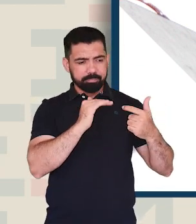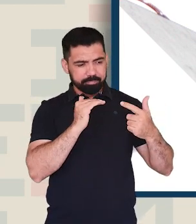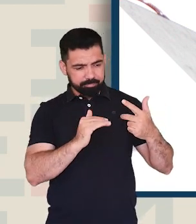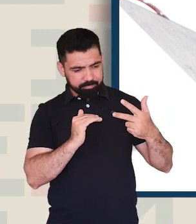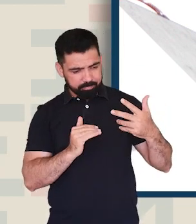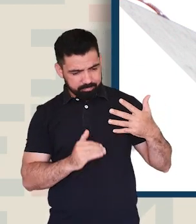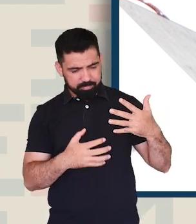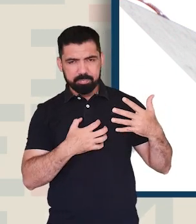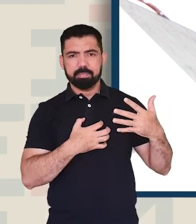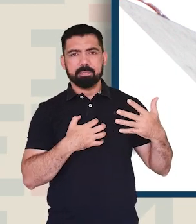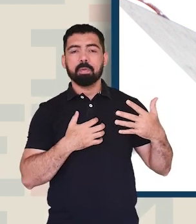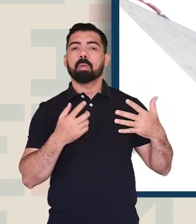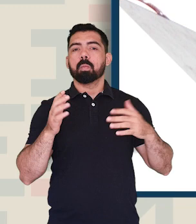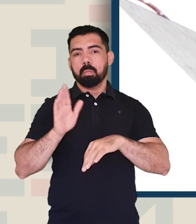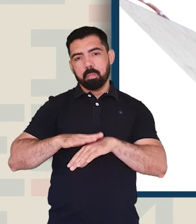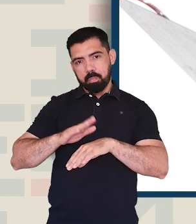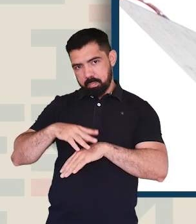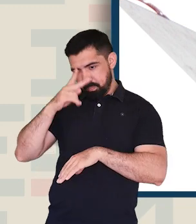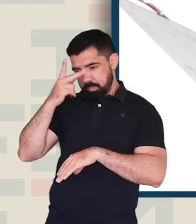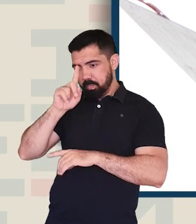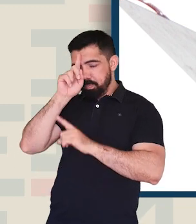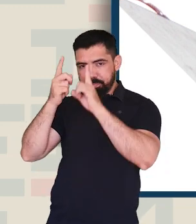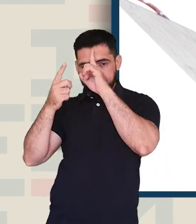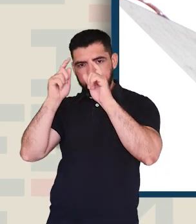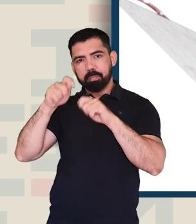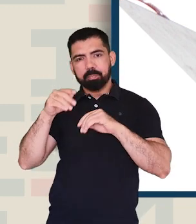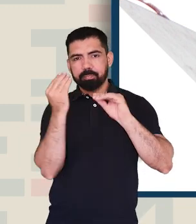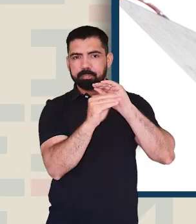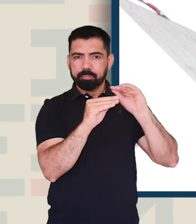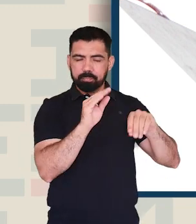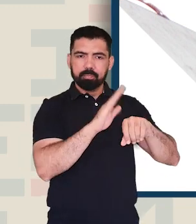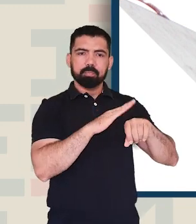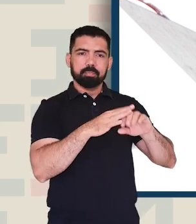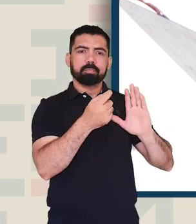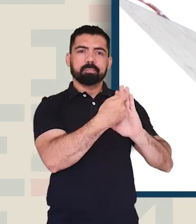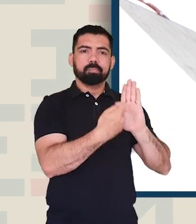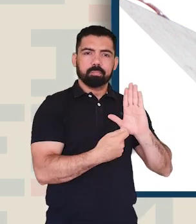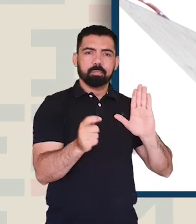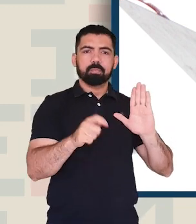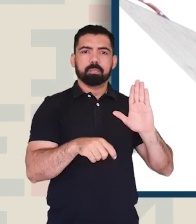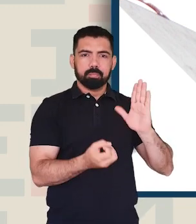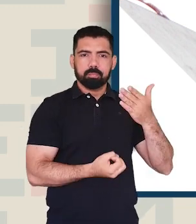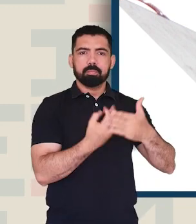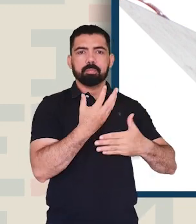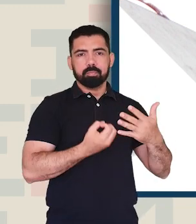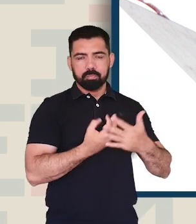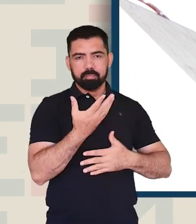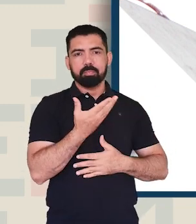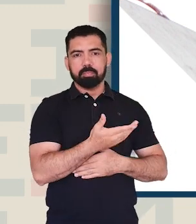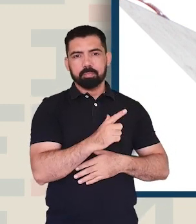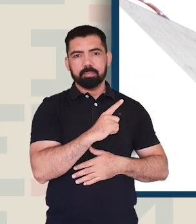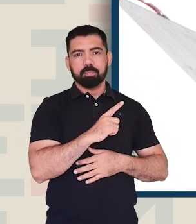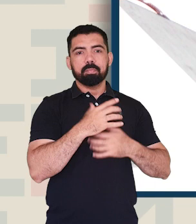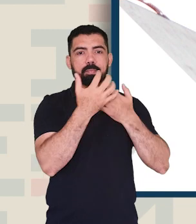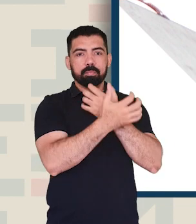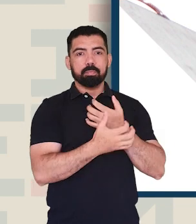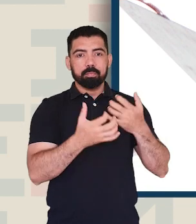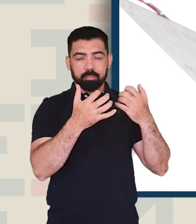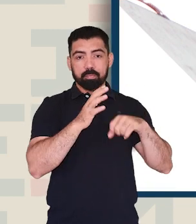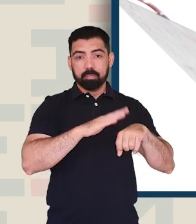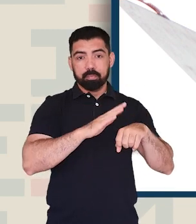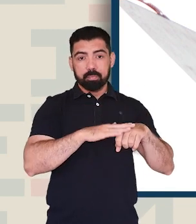Né? Não teria sentido. Então, os compositores foram criando músicas